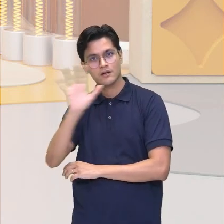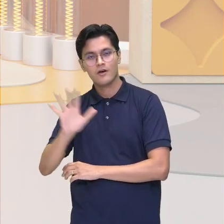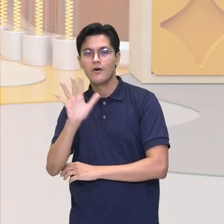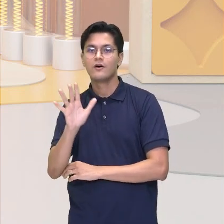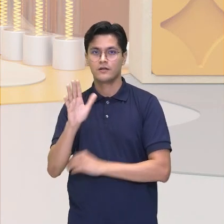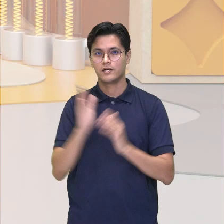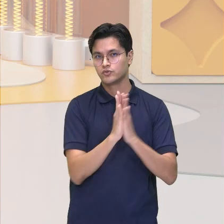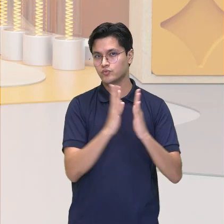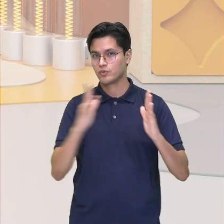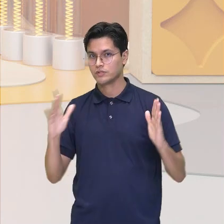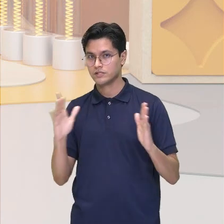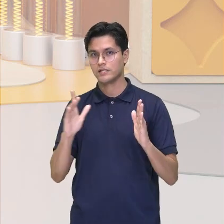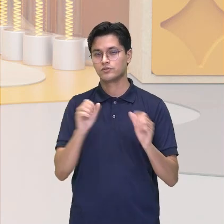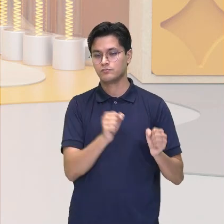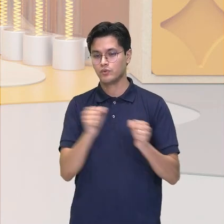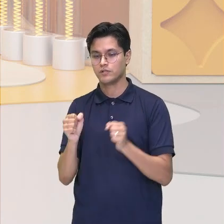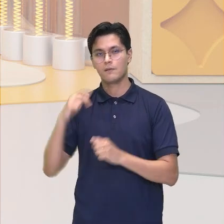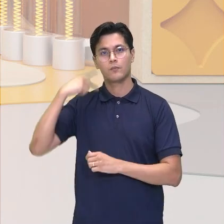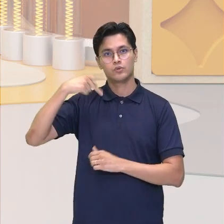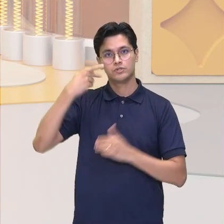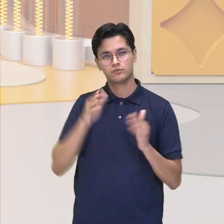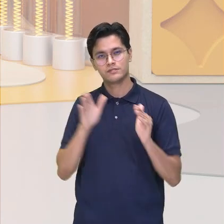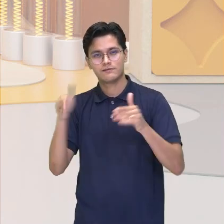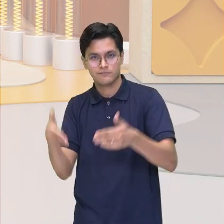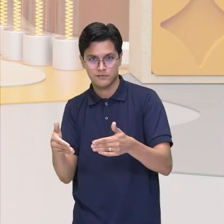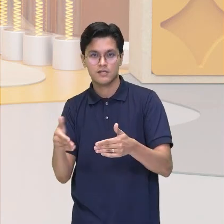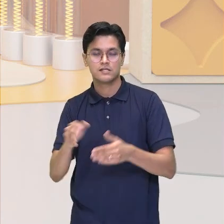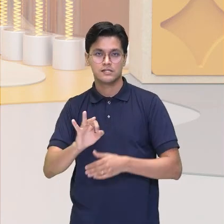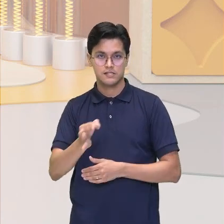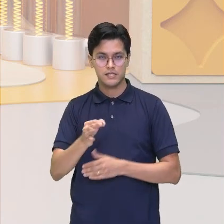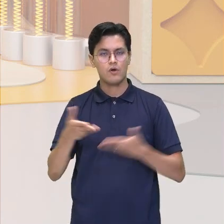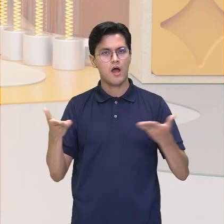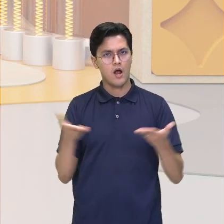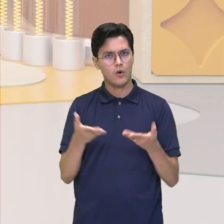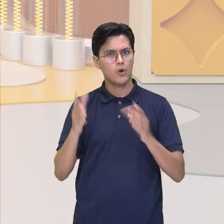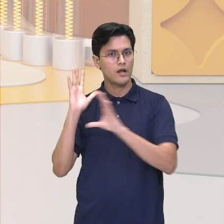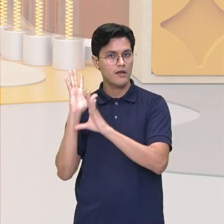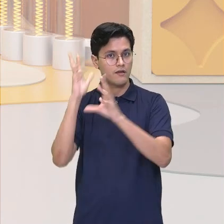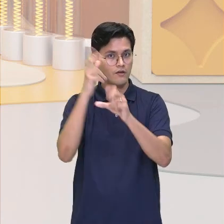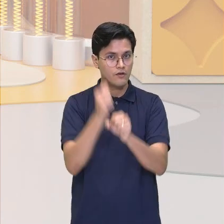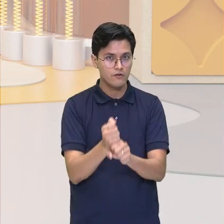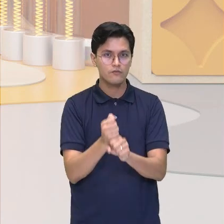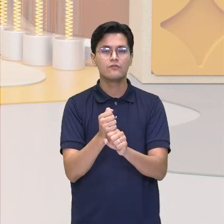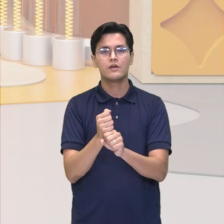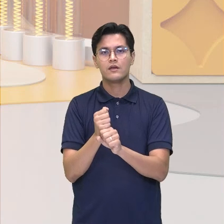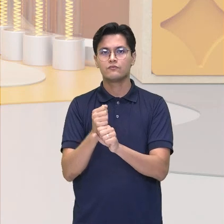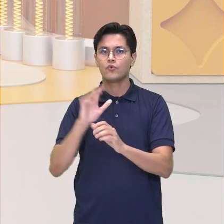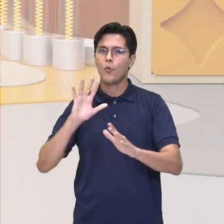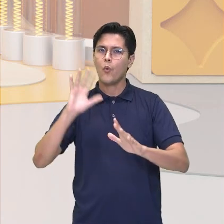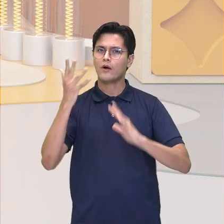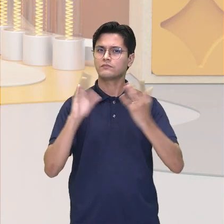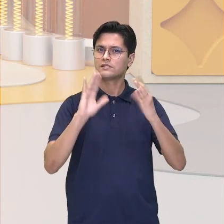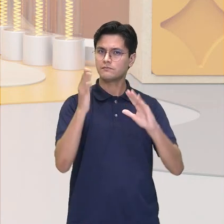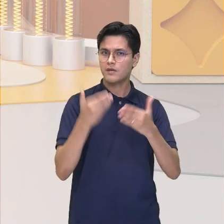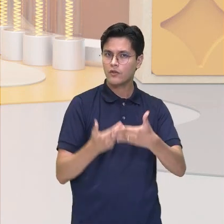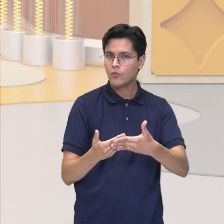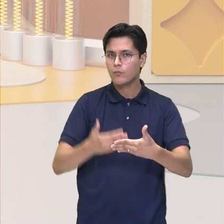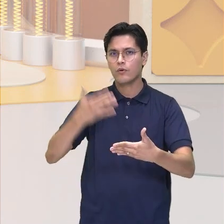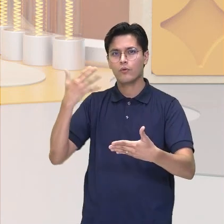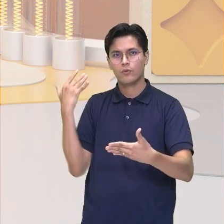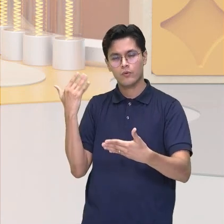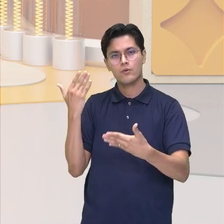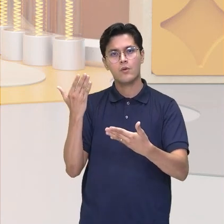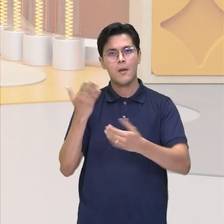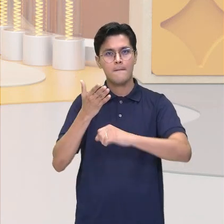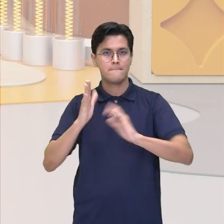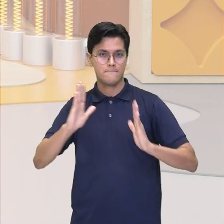de centralização política. Vamos rever um pouquinho os antecedentes da Alta Idade Média, que é aquele período que